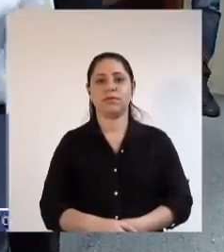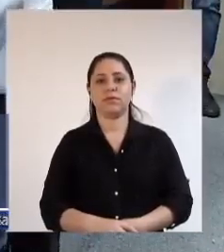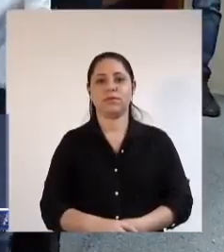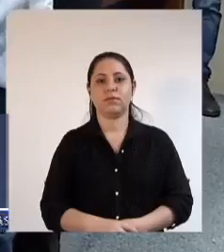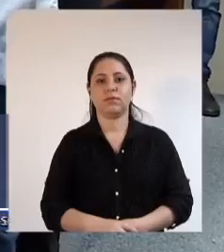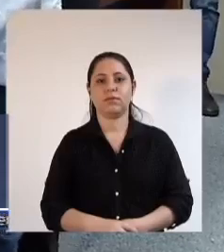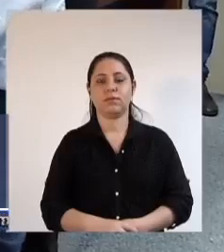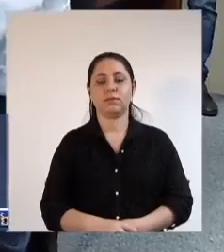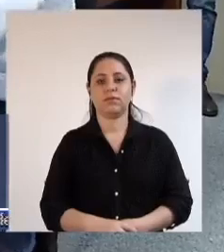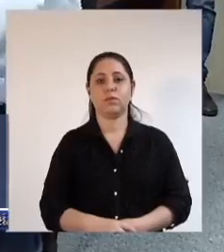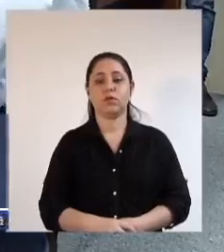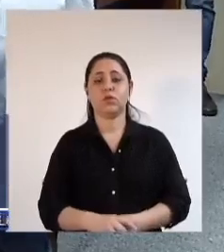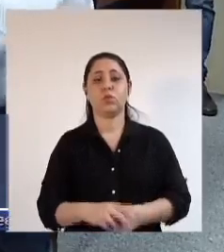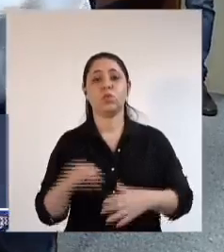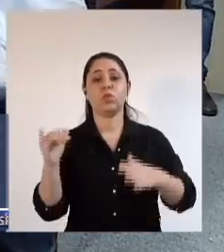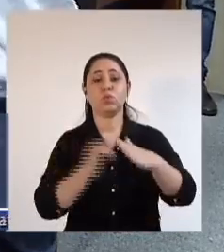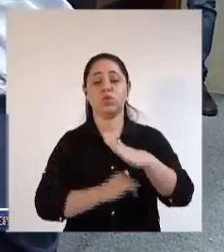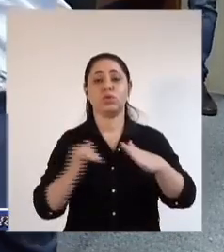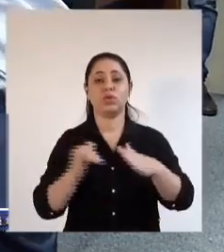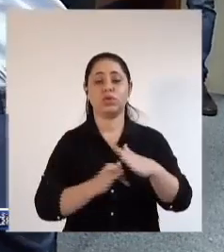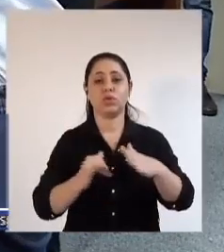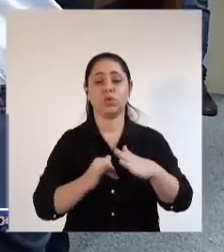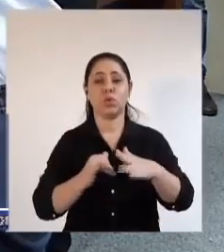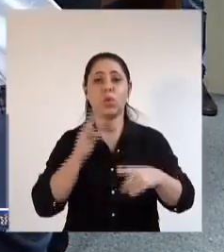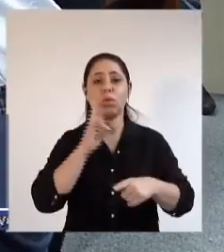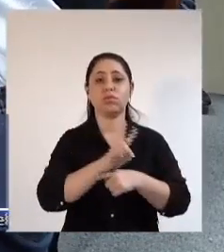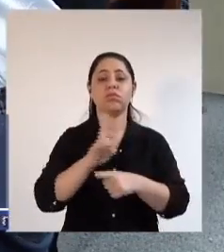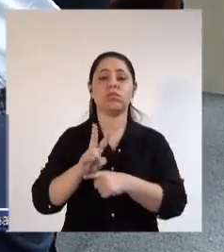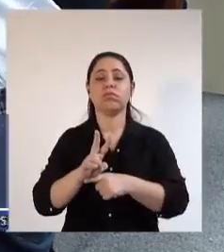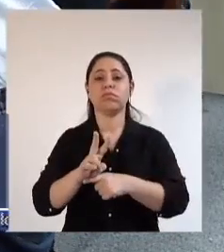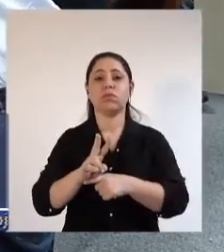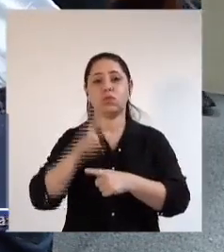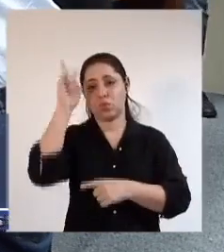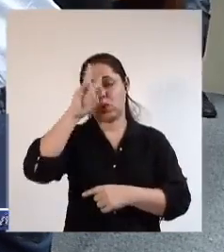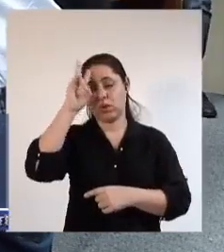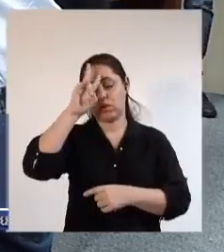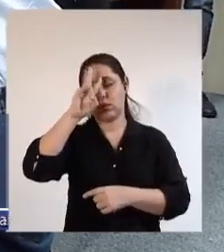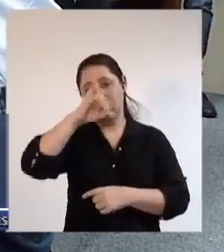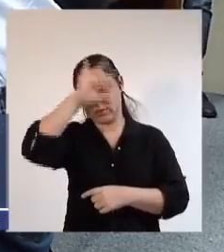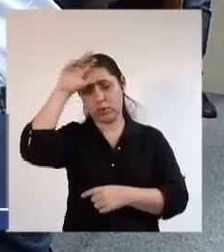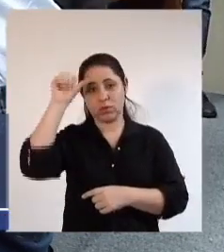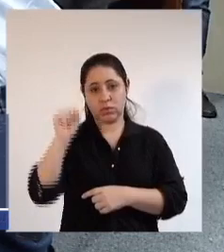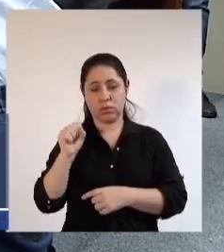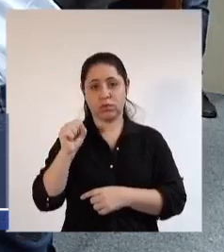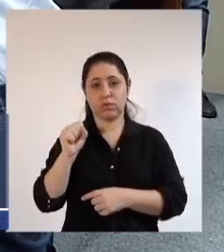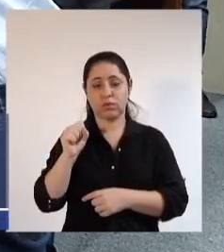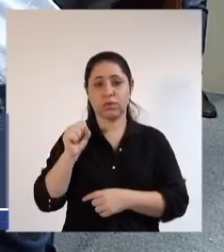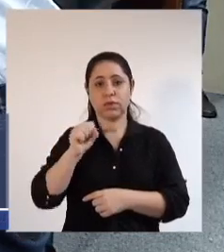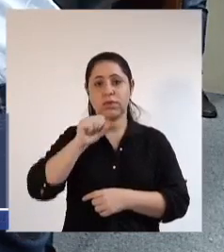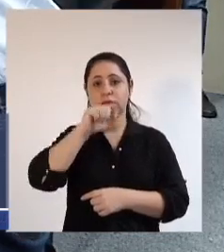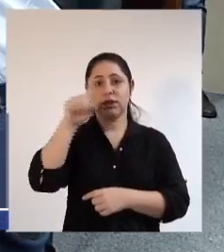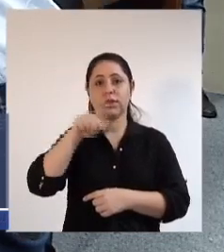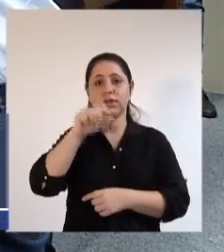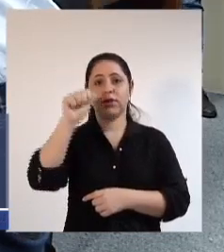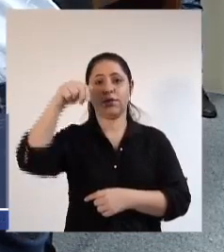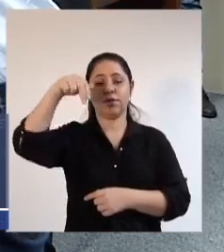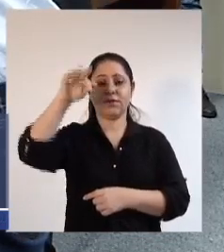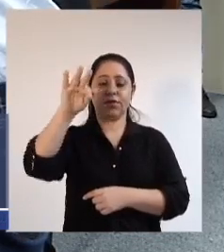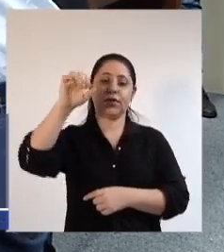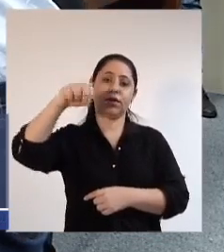pelo instituto do patrimônio histórico e artístico nacional superintendência de mato grosso sul desafinar de carvalho de